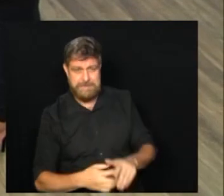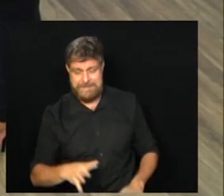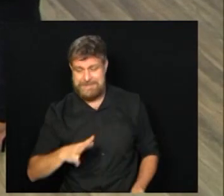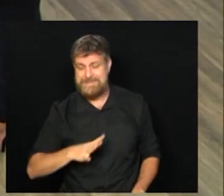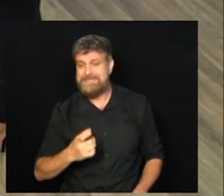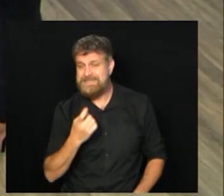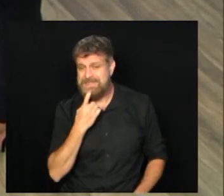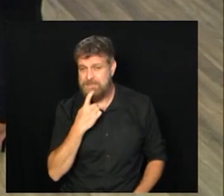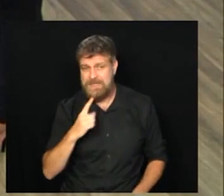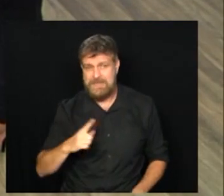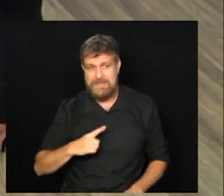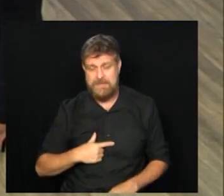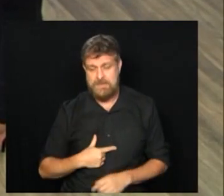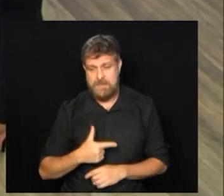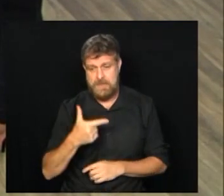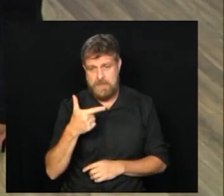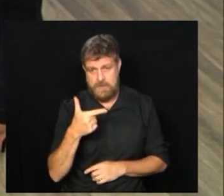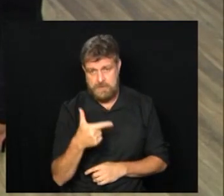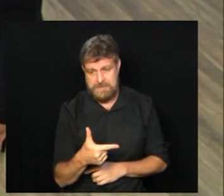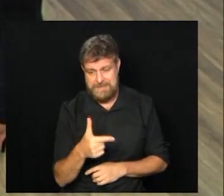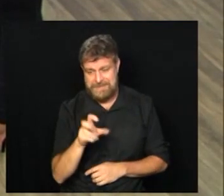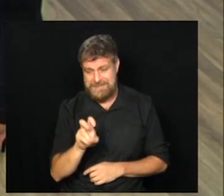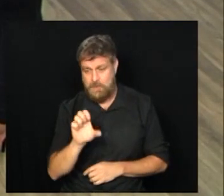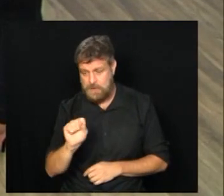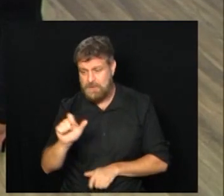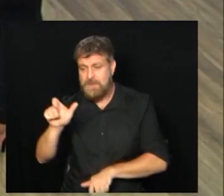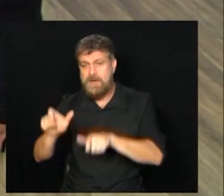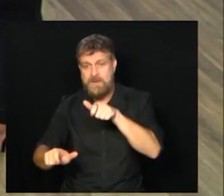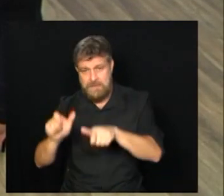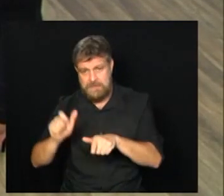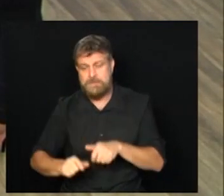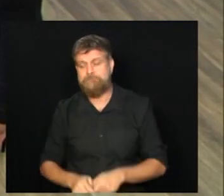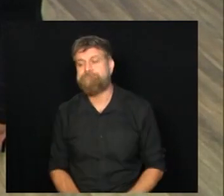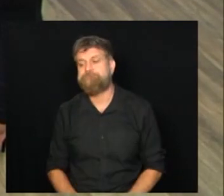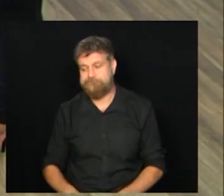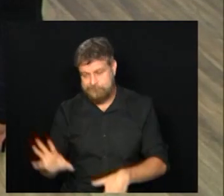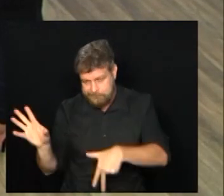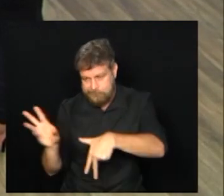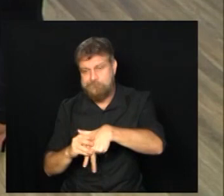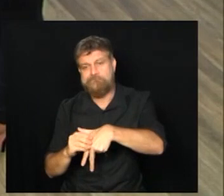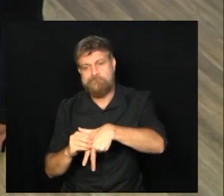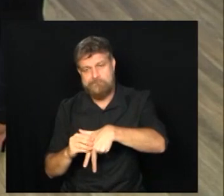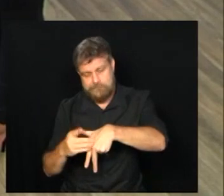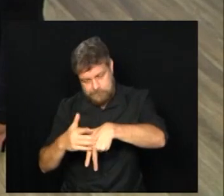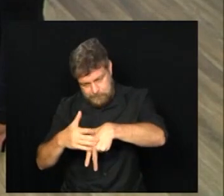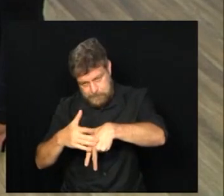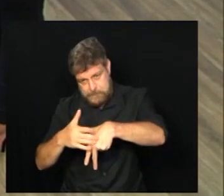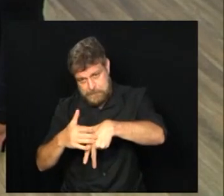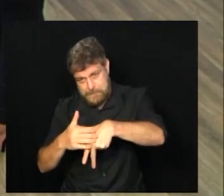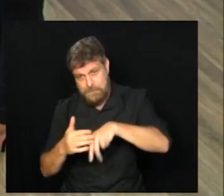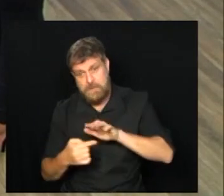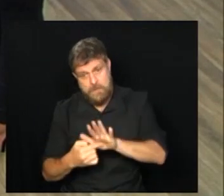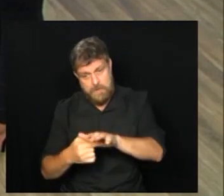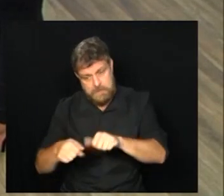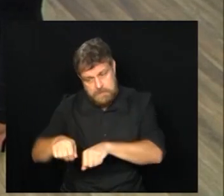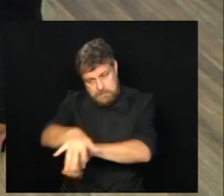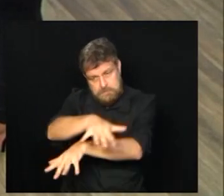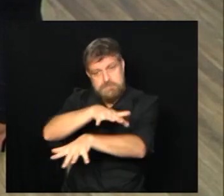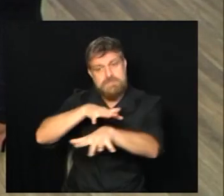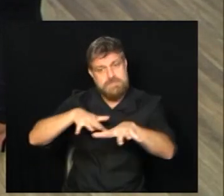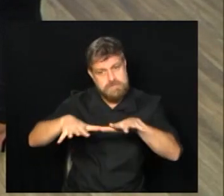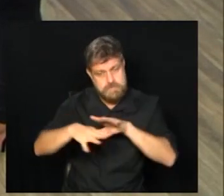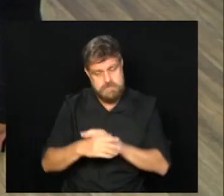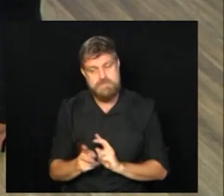de Campinas, mais 258 pessoas testaram positivo para a doença, o que mostra que ela